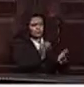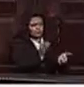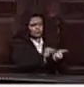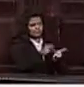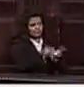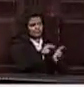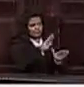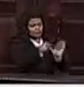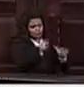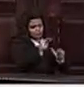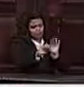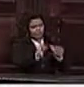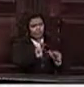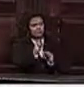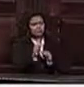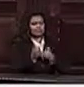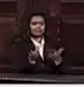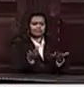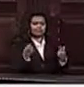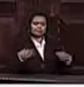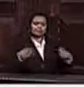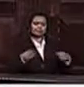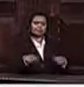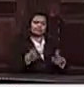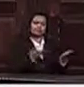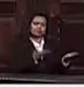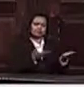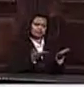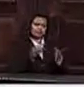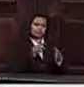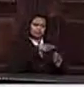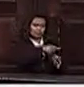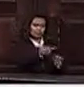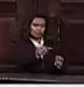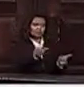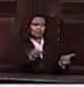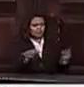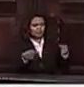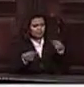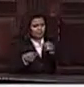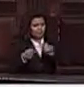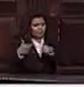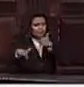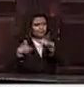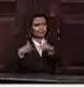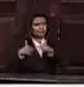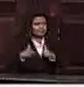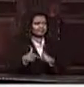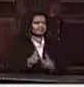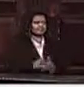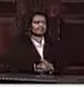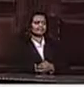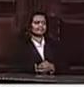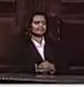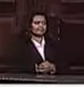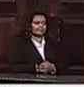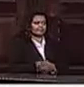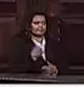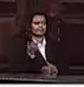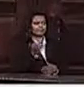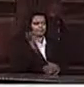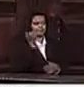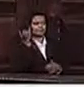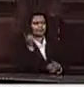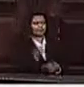governador, do senhor trazer à sua memória o compromisso com essa Casa de Lei, Quando a gente não cumpre o compromisso com essa Casa de